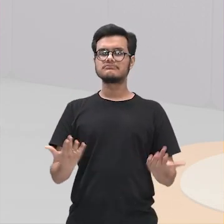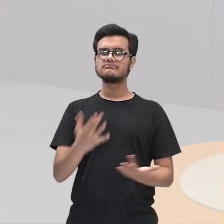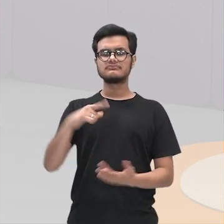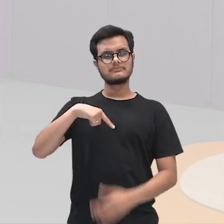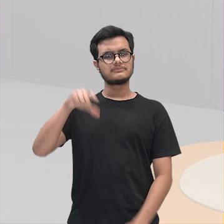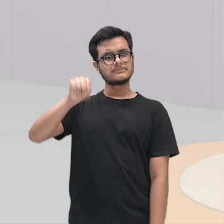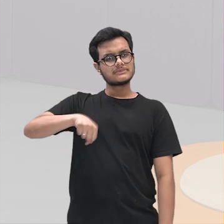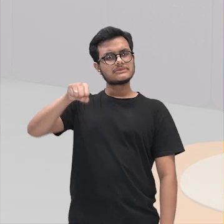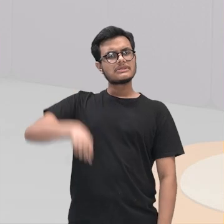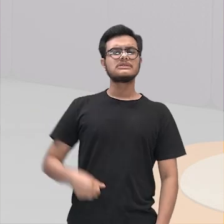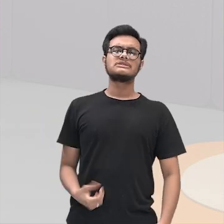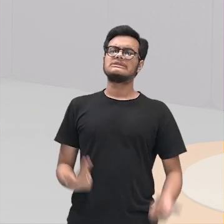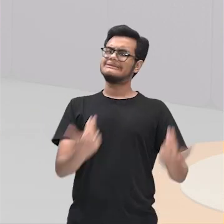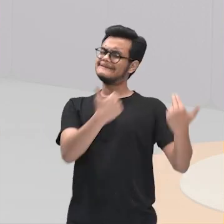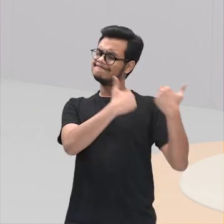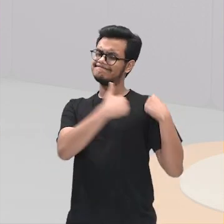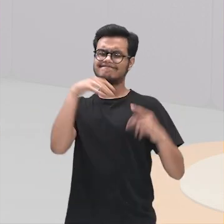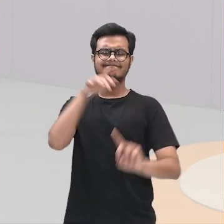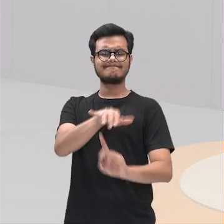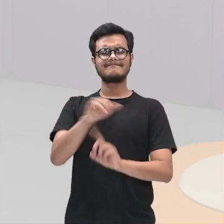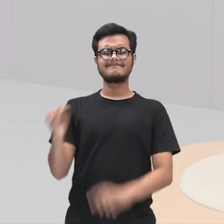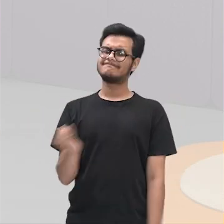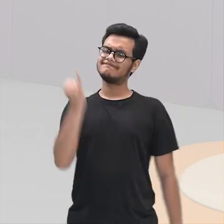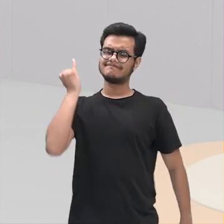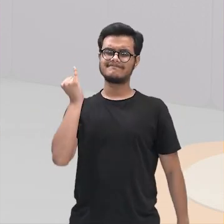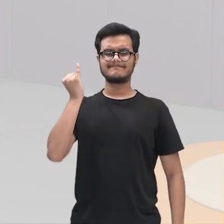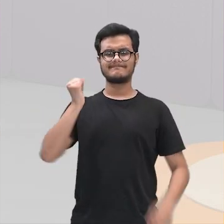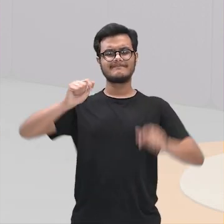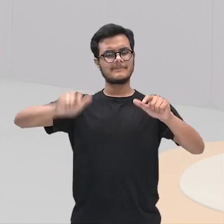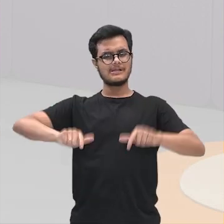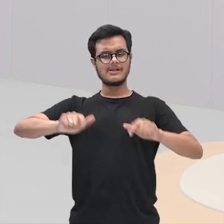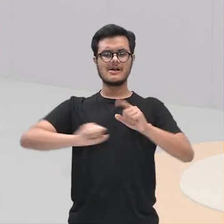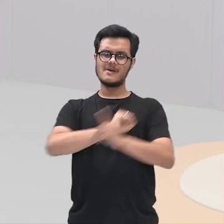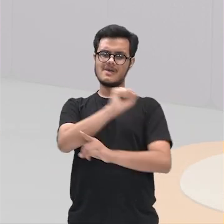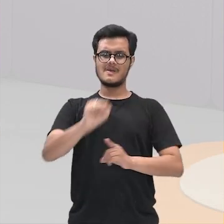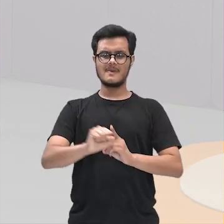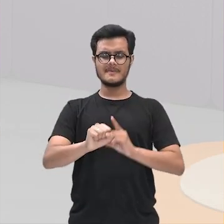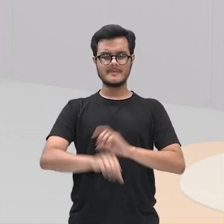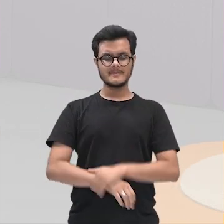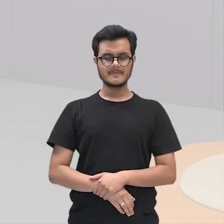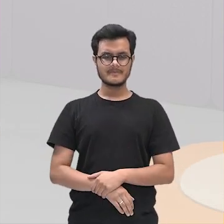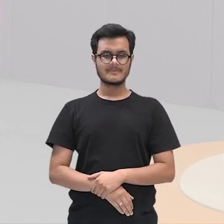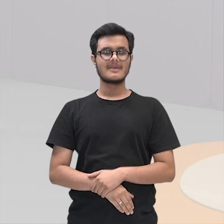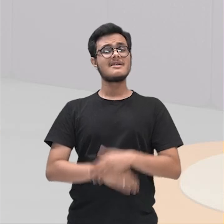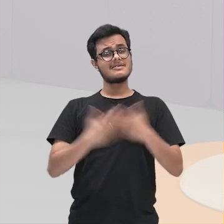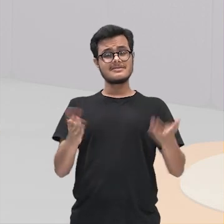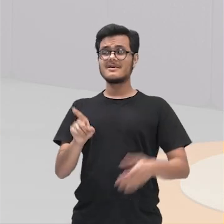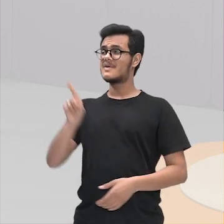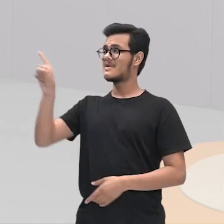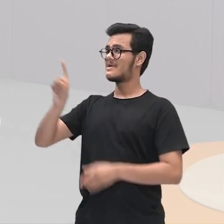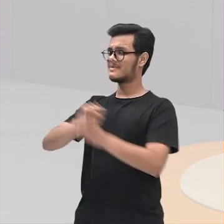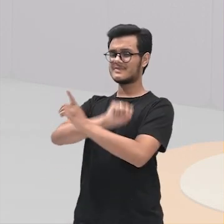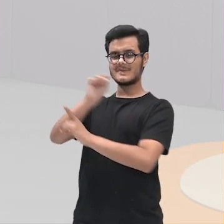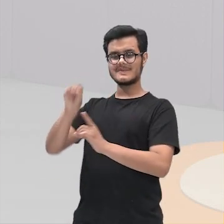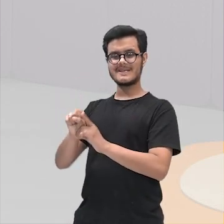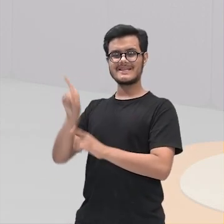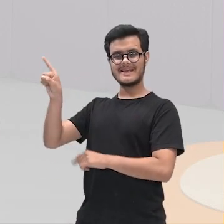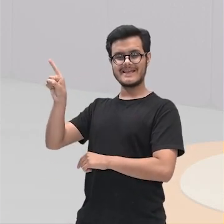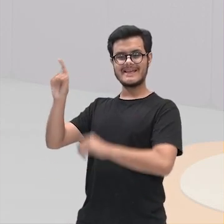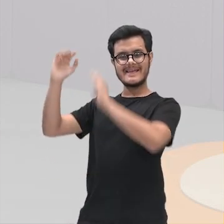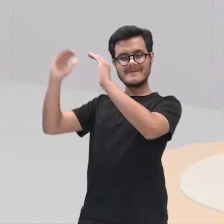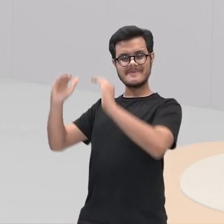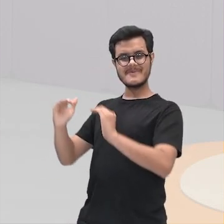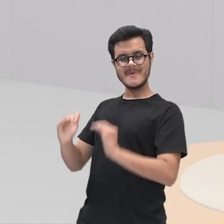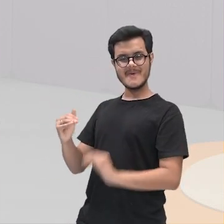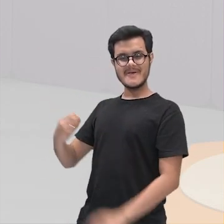exerceram forte influência dentro da sociedade, tá bom? Então, essa era a estrutura social que